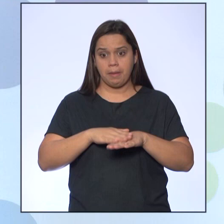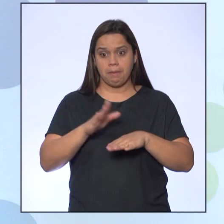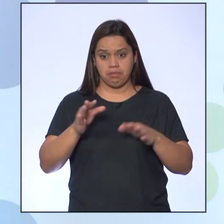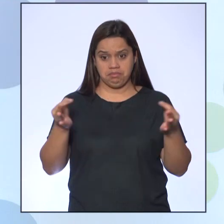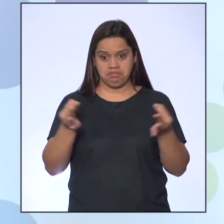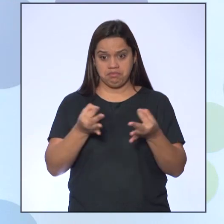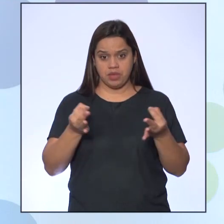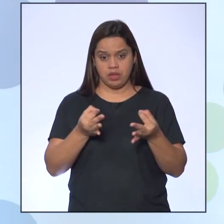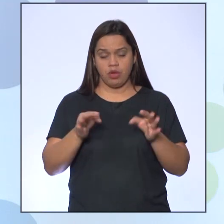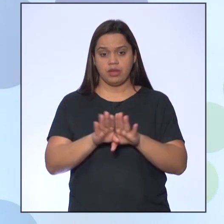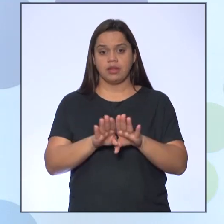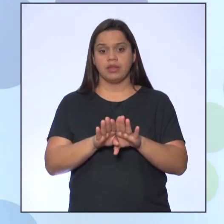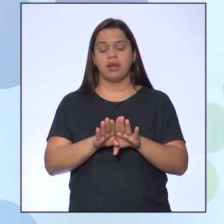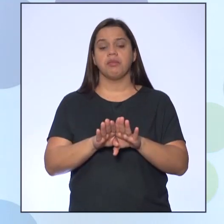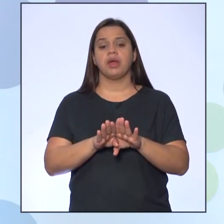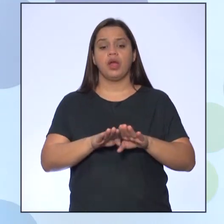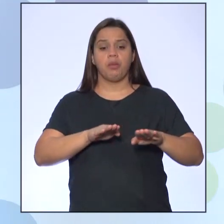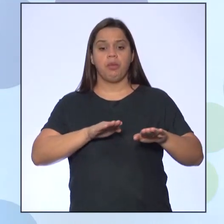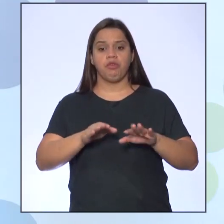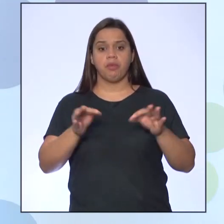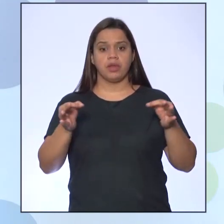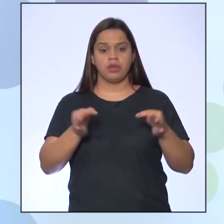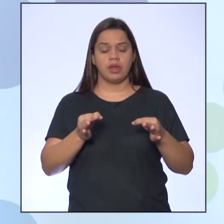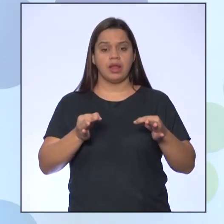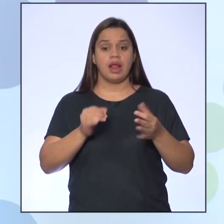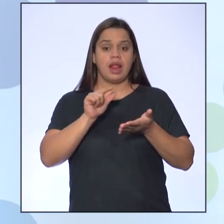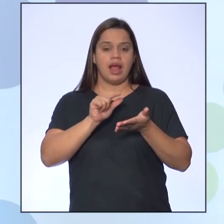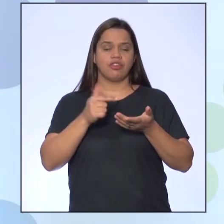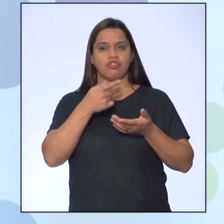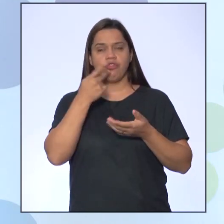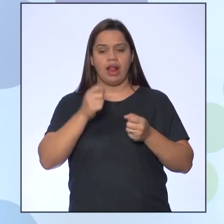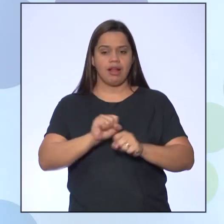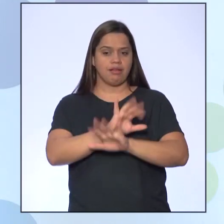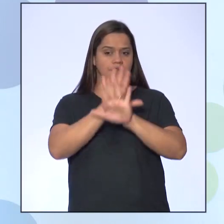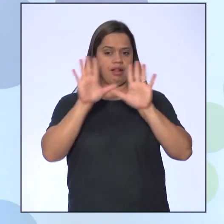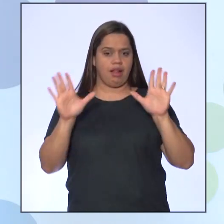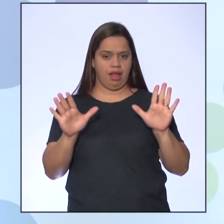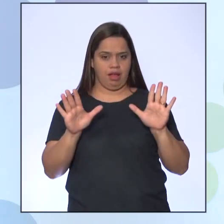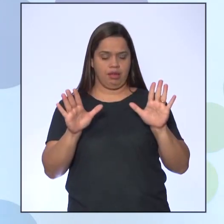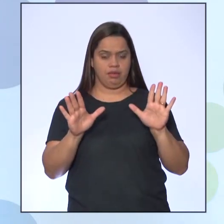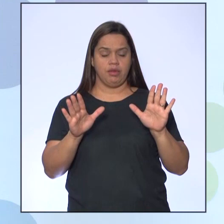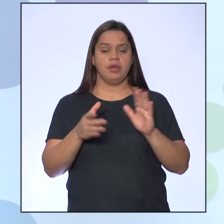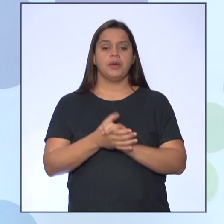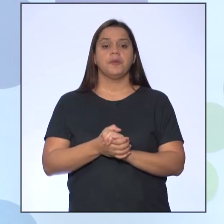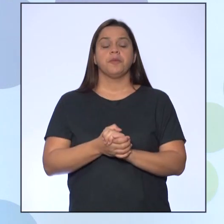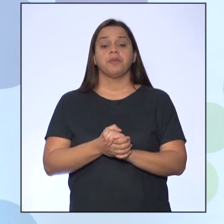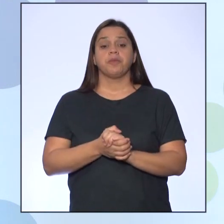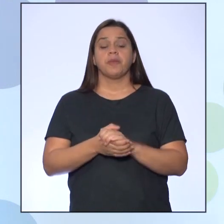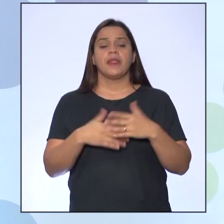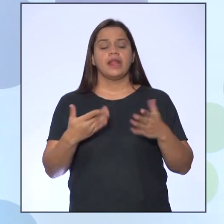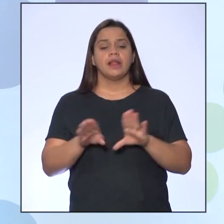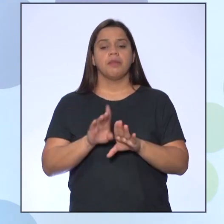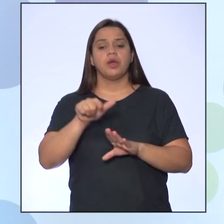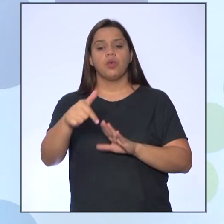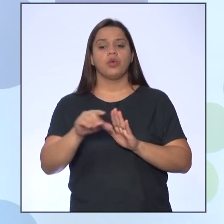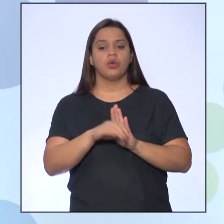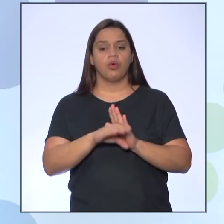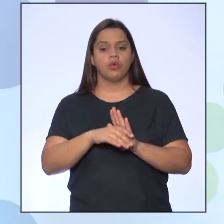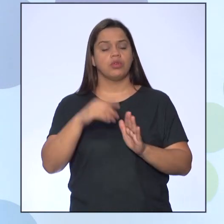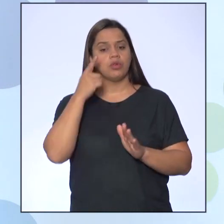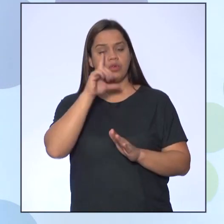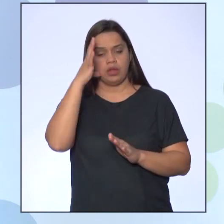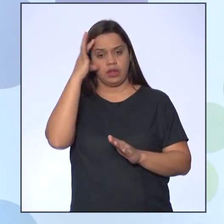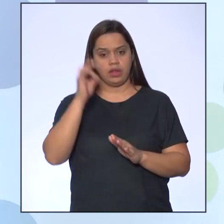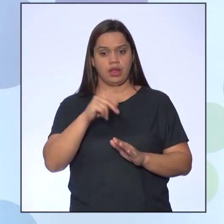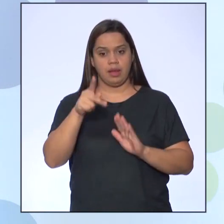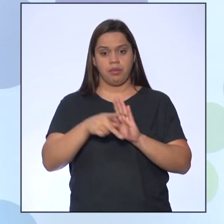né? O movimento mais limpo que a gente diz, tá bom? E o outro conceito que a gente tem que entender para tentar distinguir os